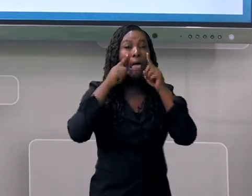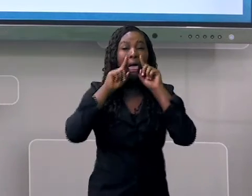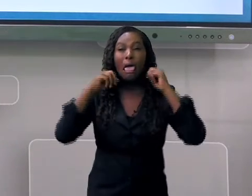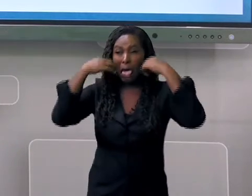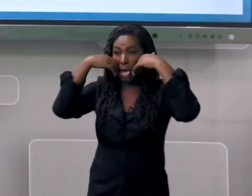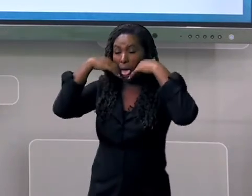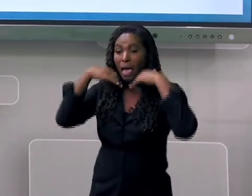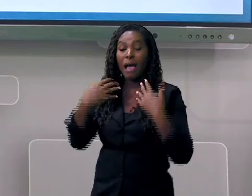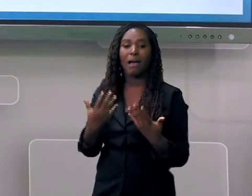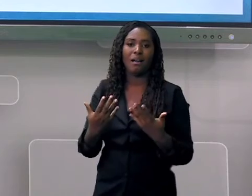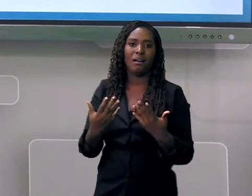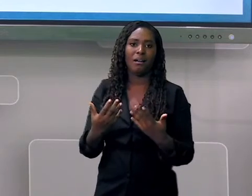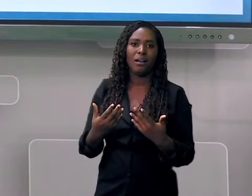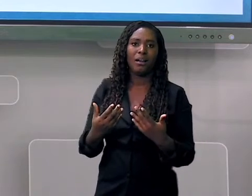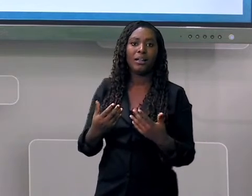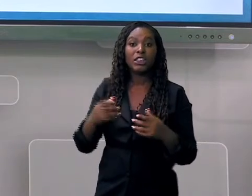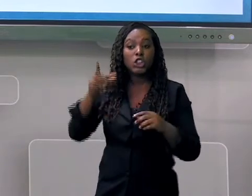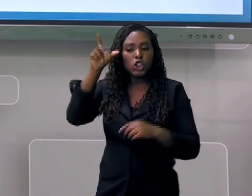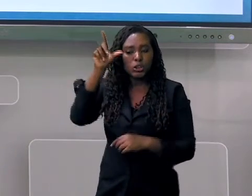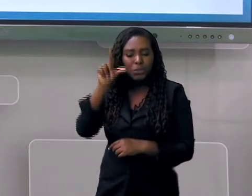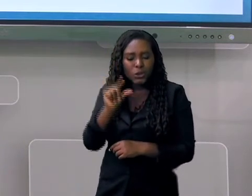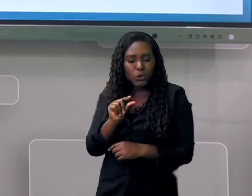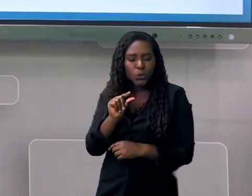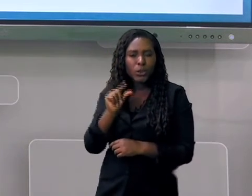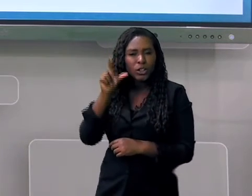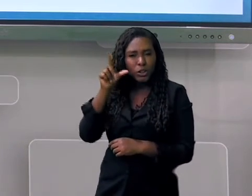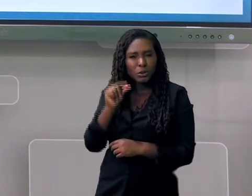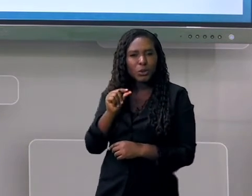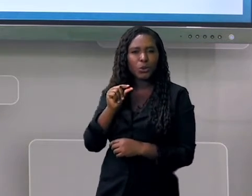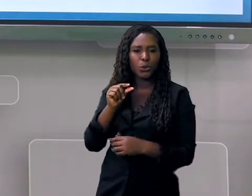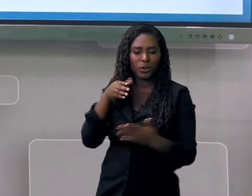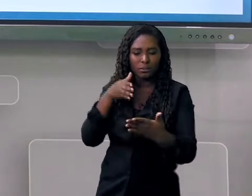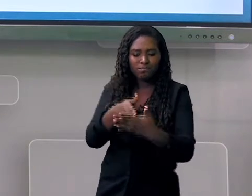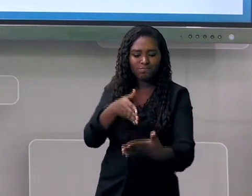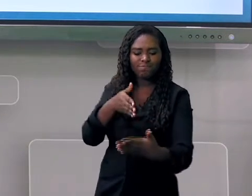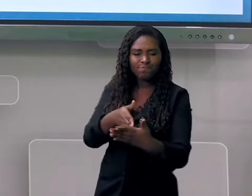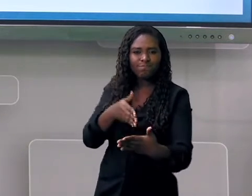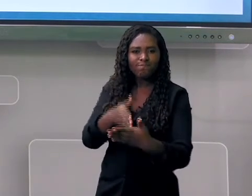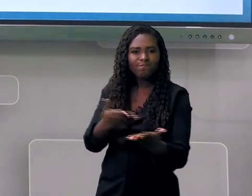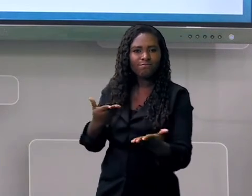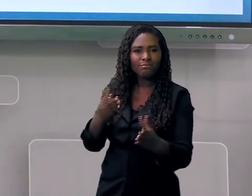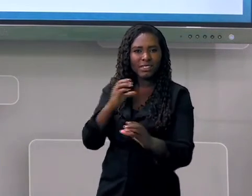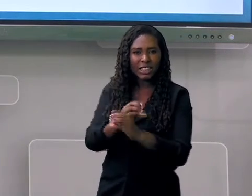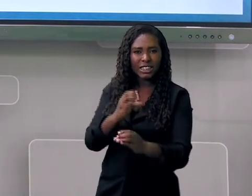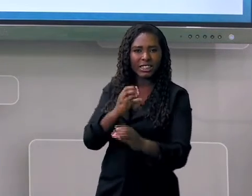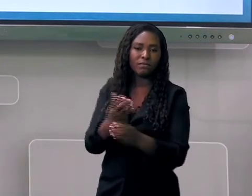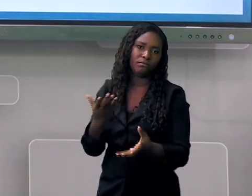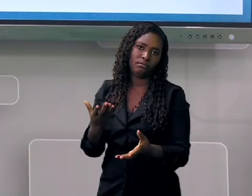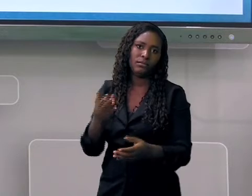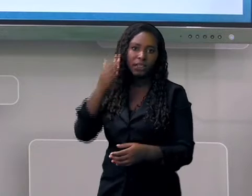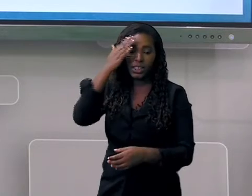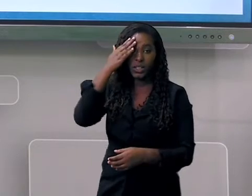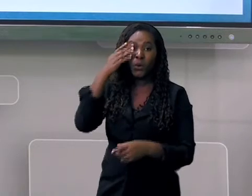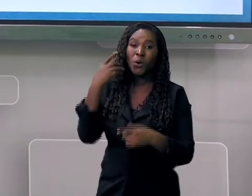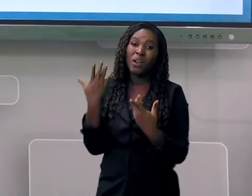querem se comunicar e até tentam, mas ninguém entende o que elas estão querendo passar. E isso causa a birra e o